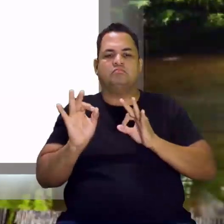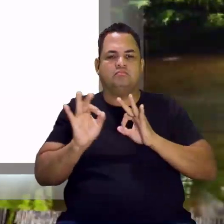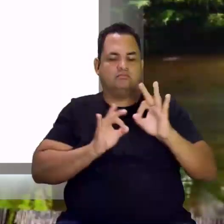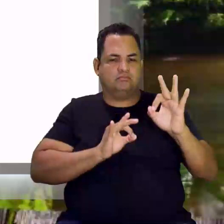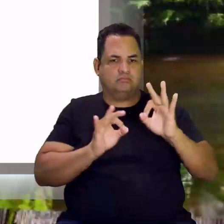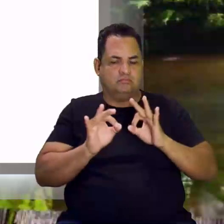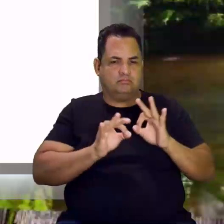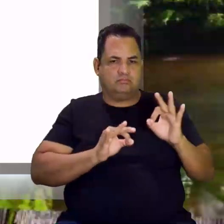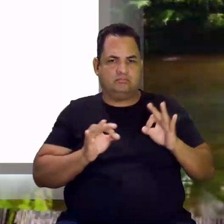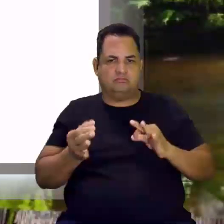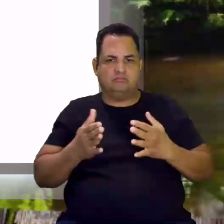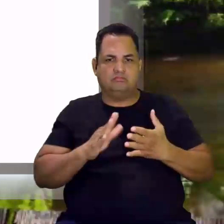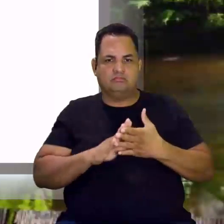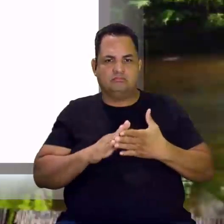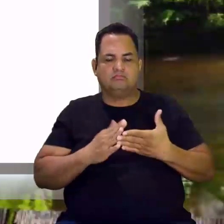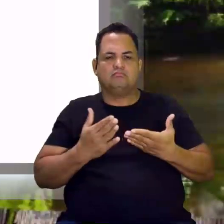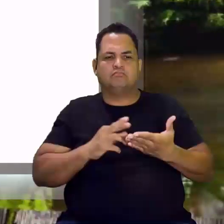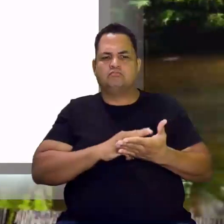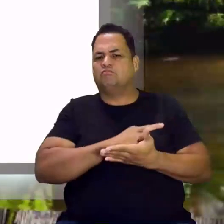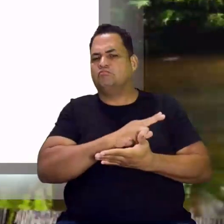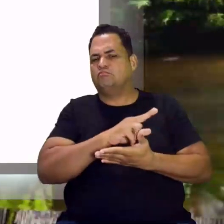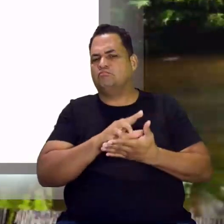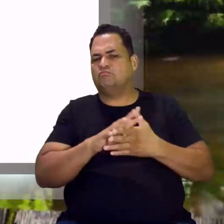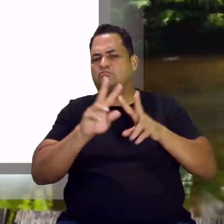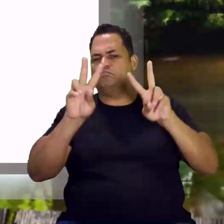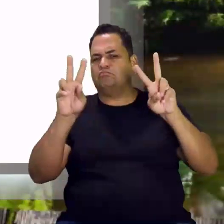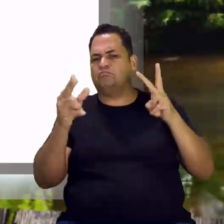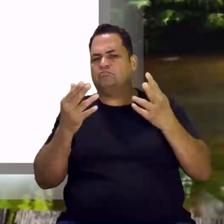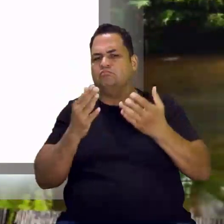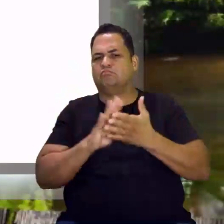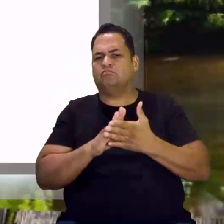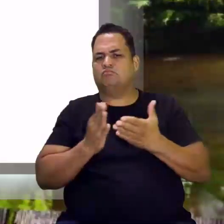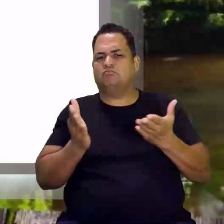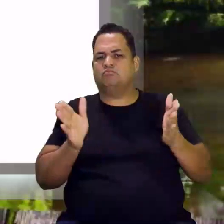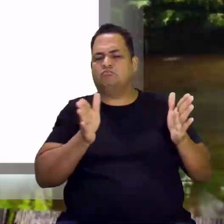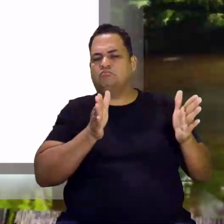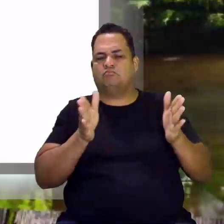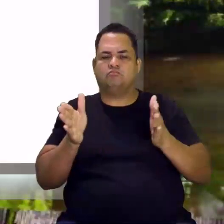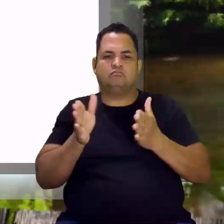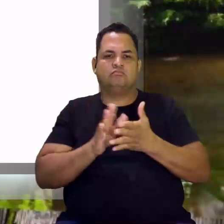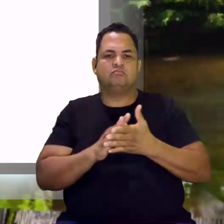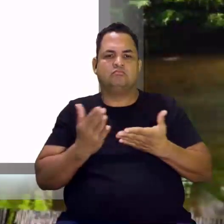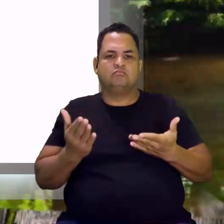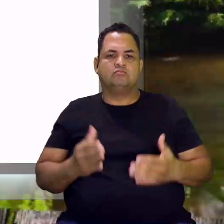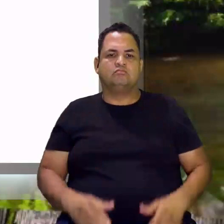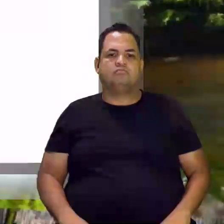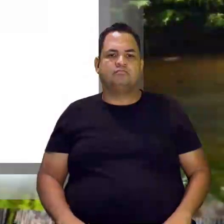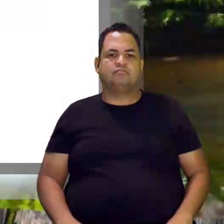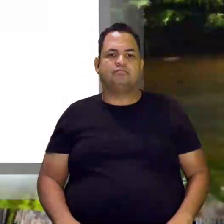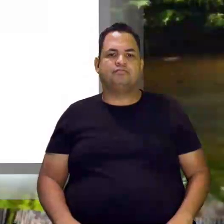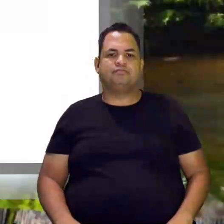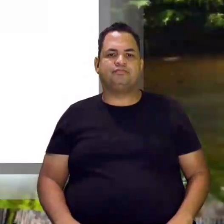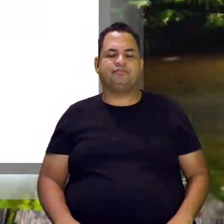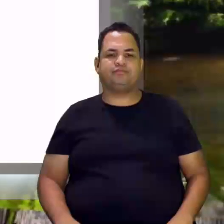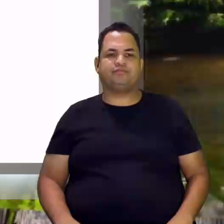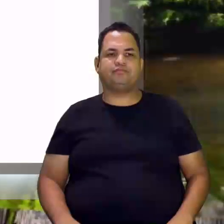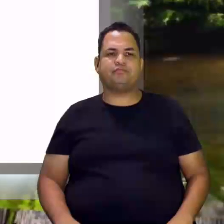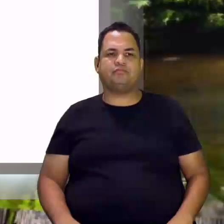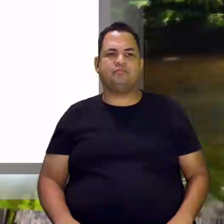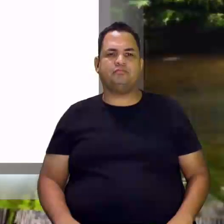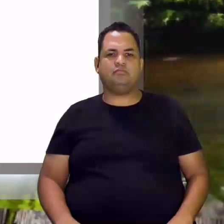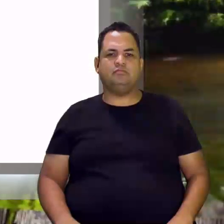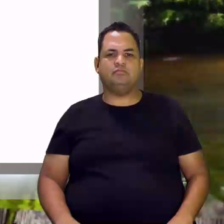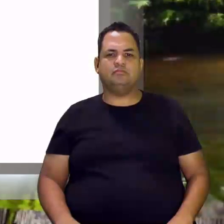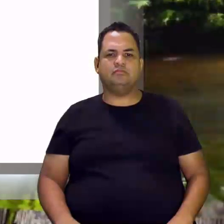mapear, né, muita coisa a partir dos fósseis, que nós vamos falar um pouquinho deles aqui também, tá? Então vamos